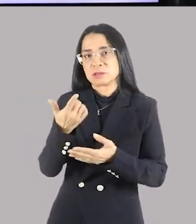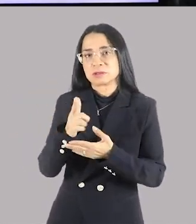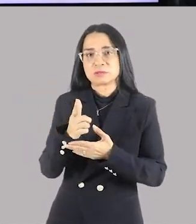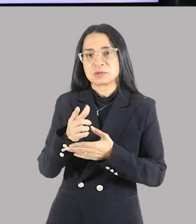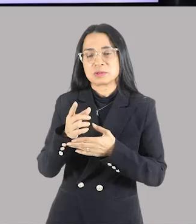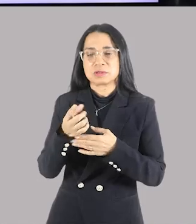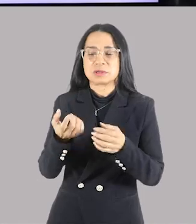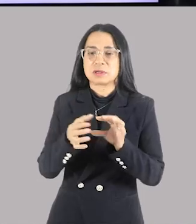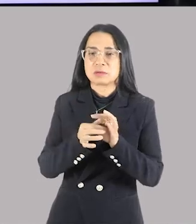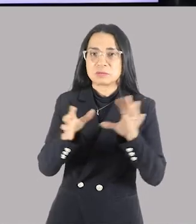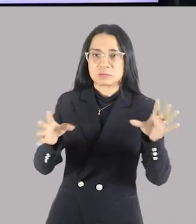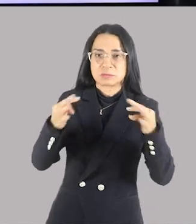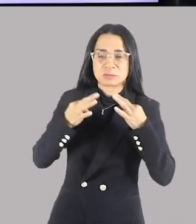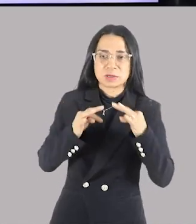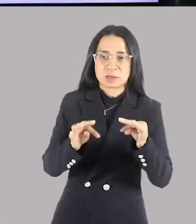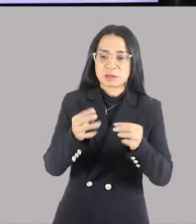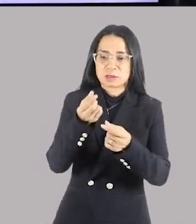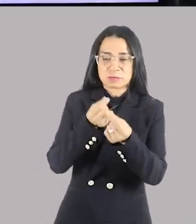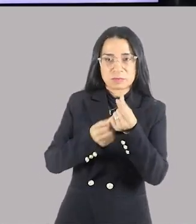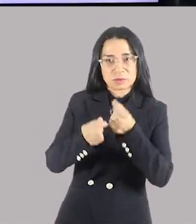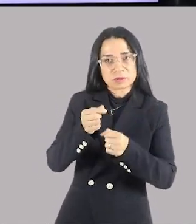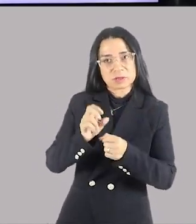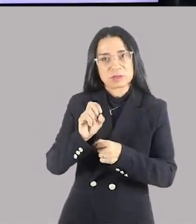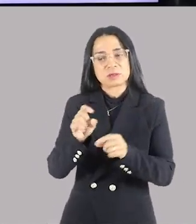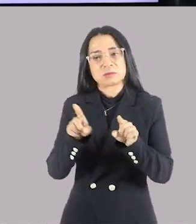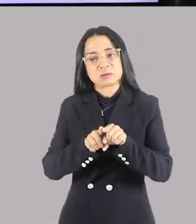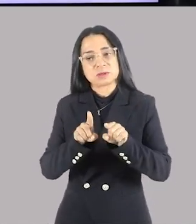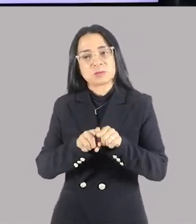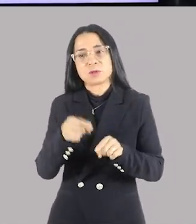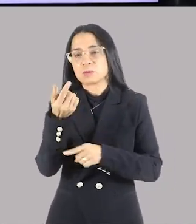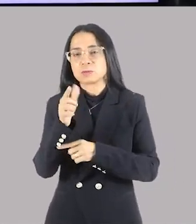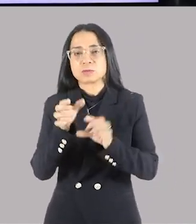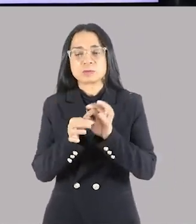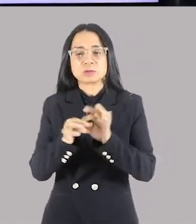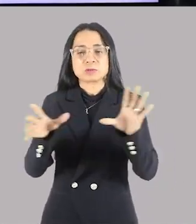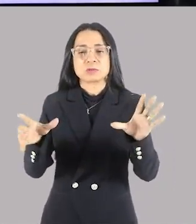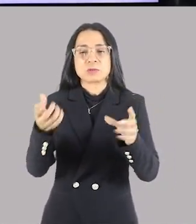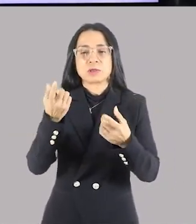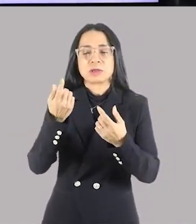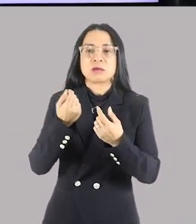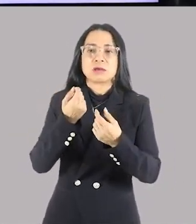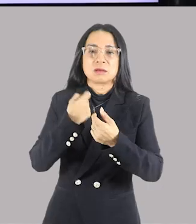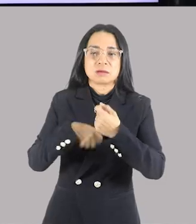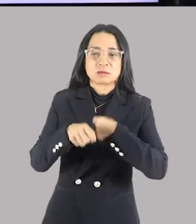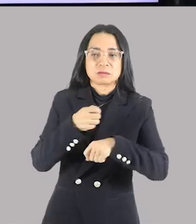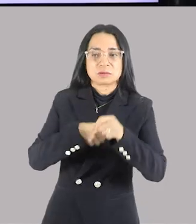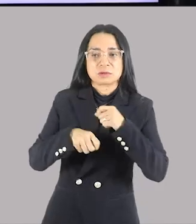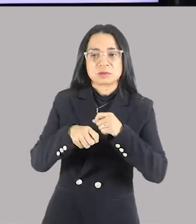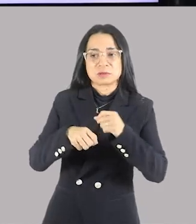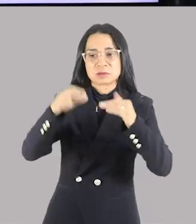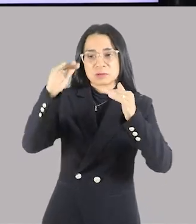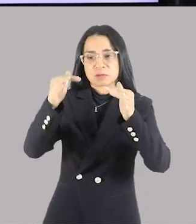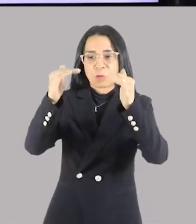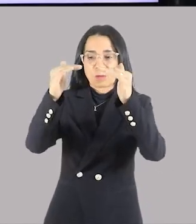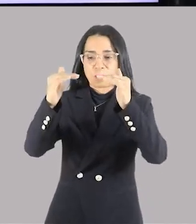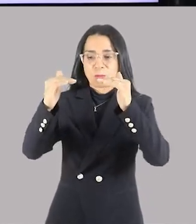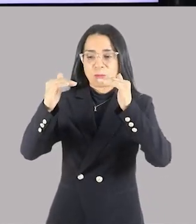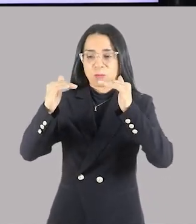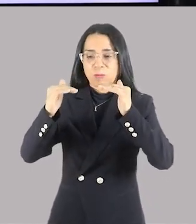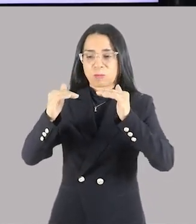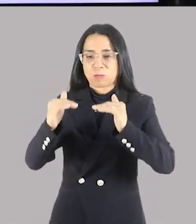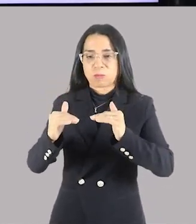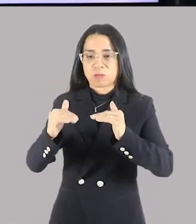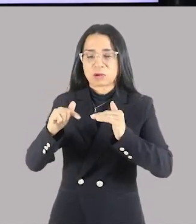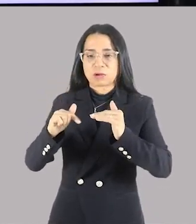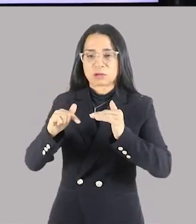autonomia administrativa, certo? Portanto, ele está aqui no grau hierárquico mais baixo da a